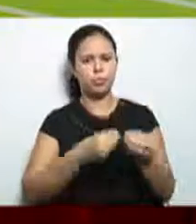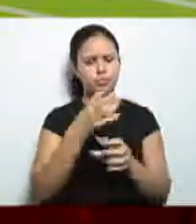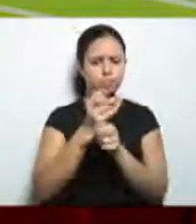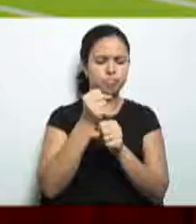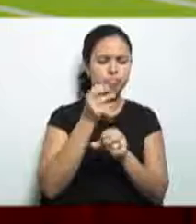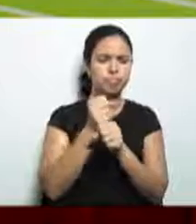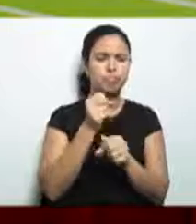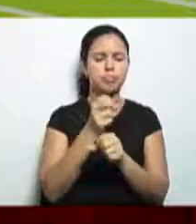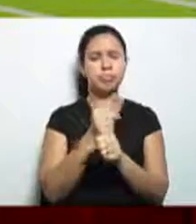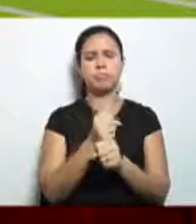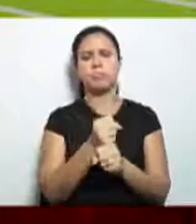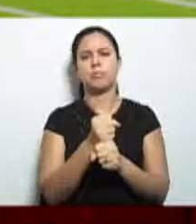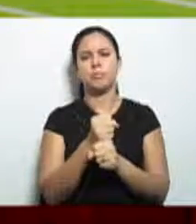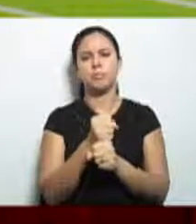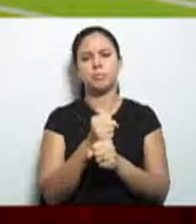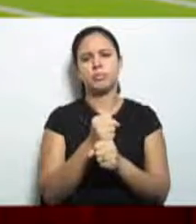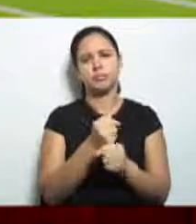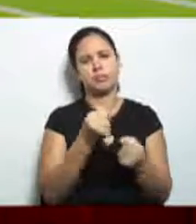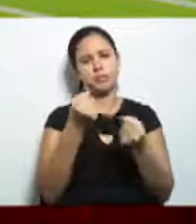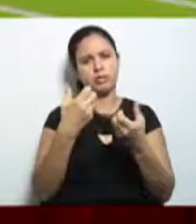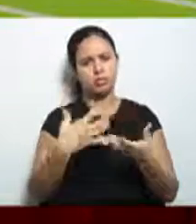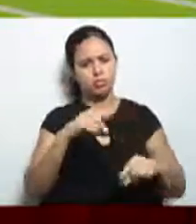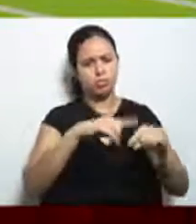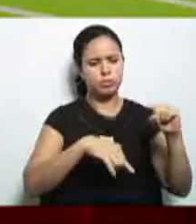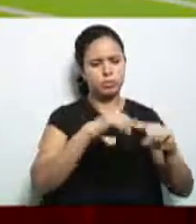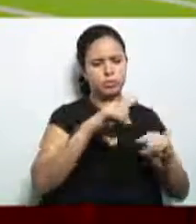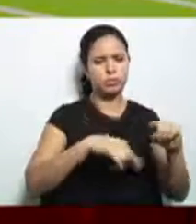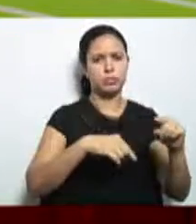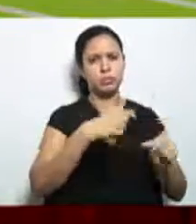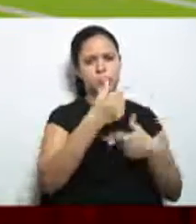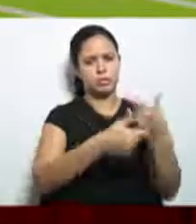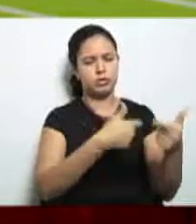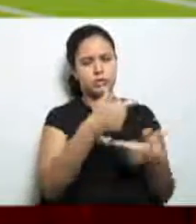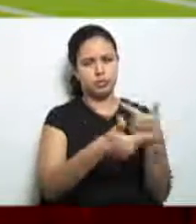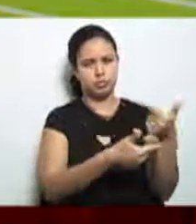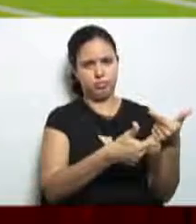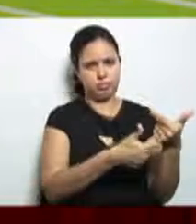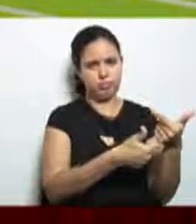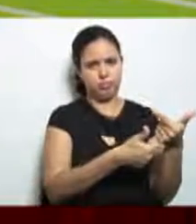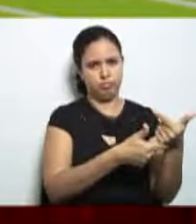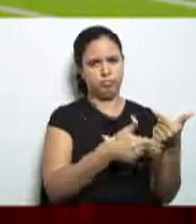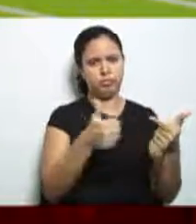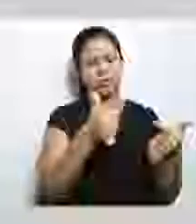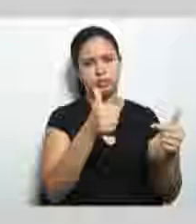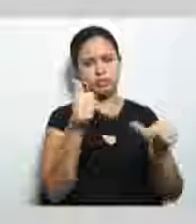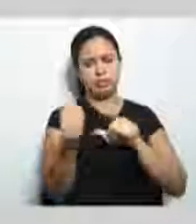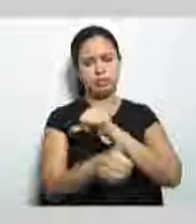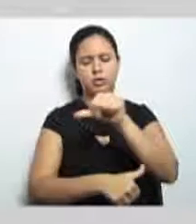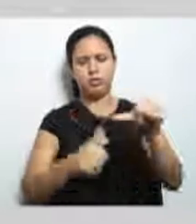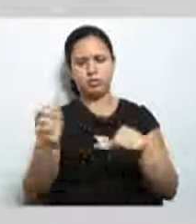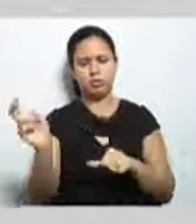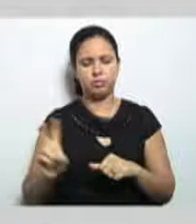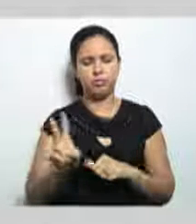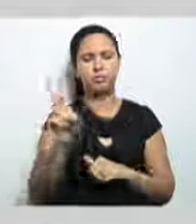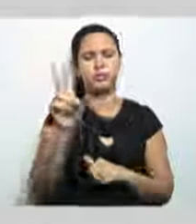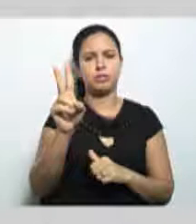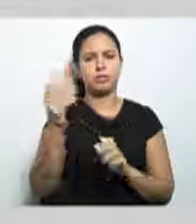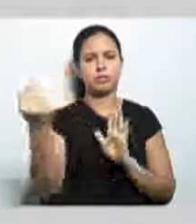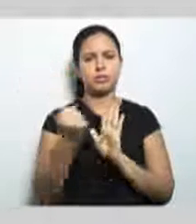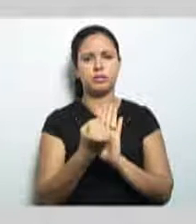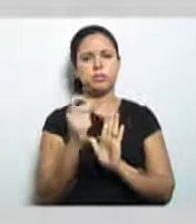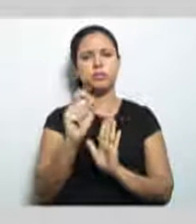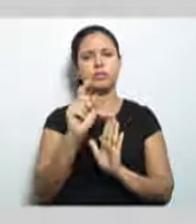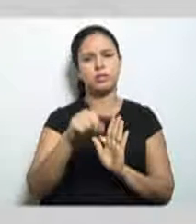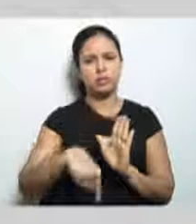dizer que determinado produto ou determinado serviço vale essa quantidade de dinheiro. O que vai estabelecer, na verdade, será